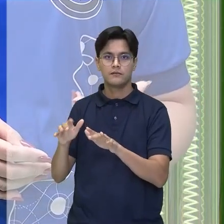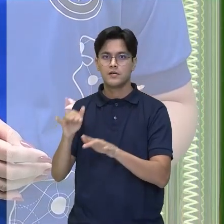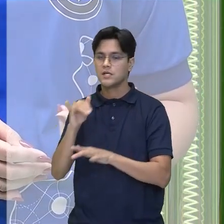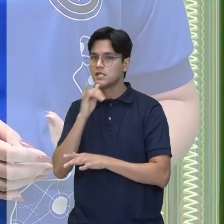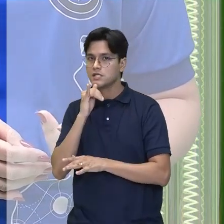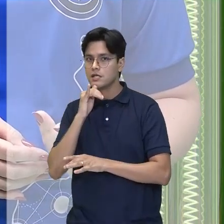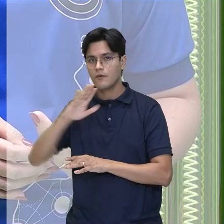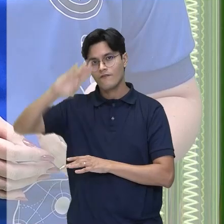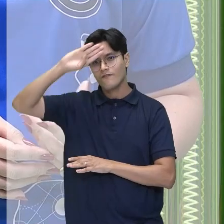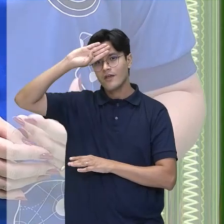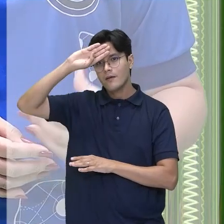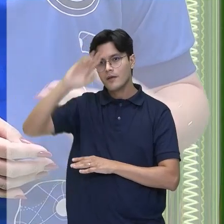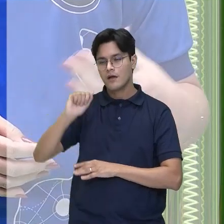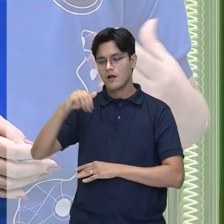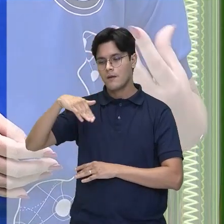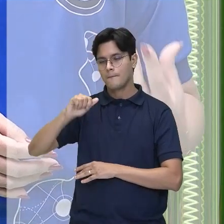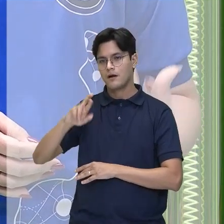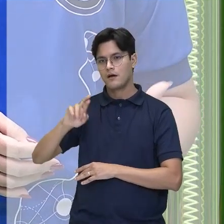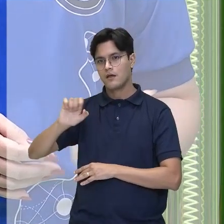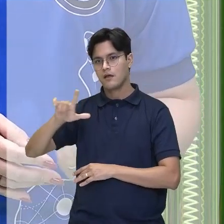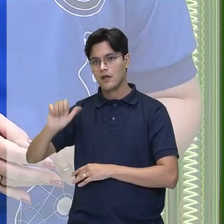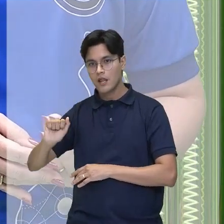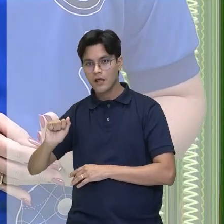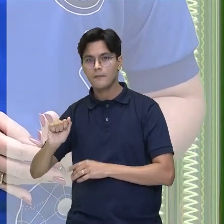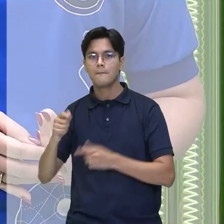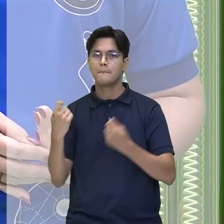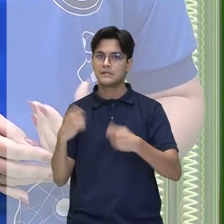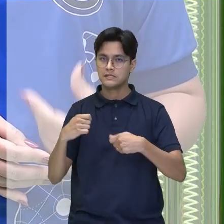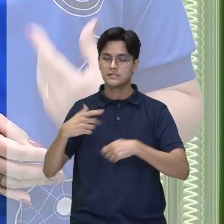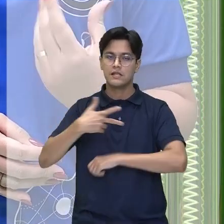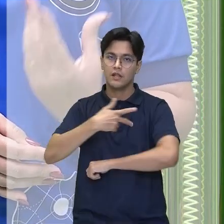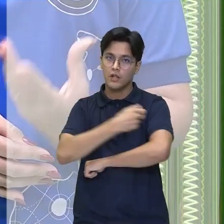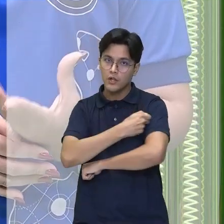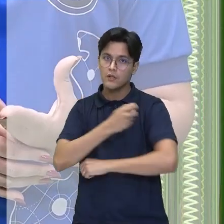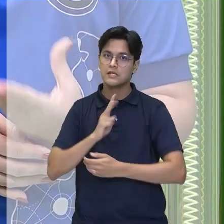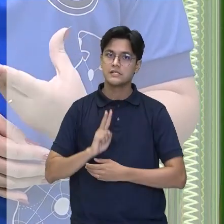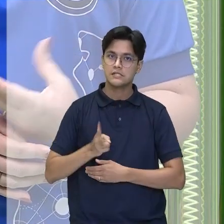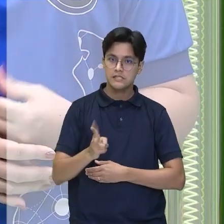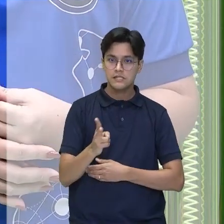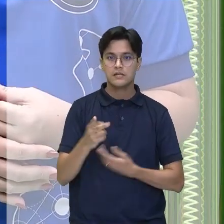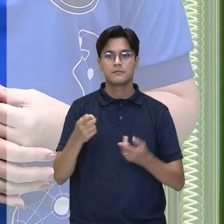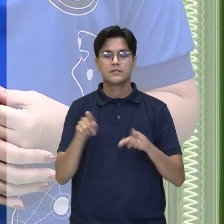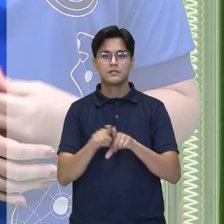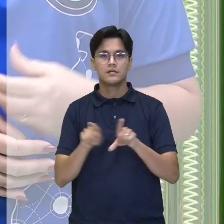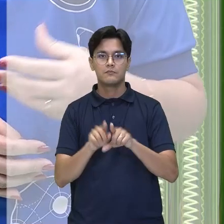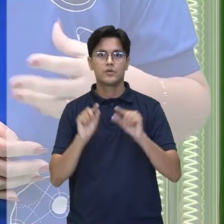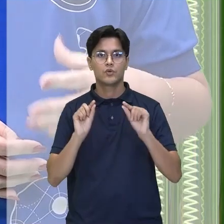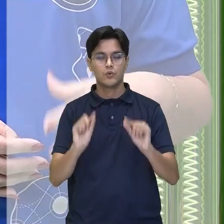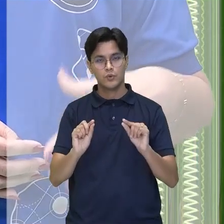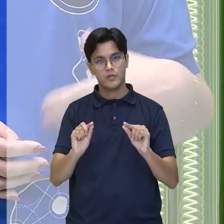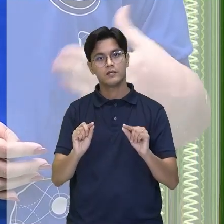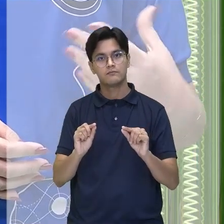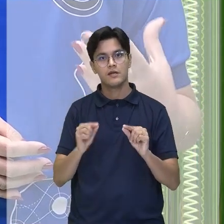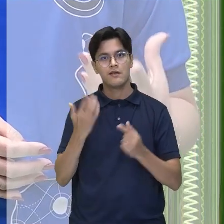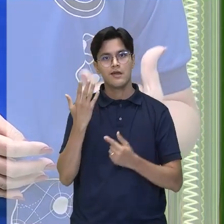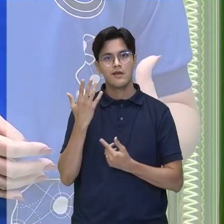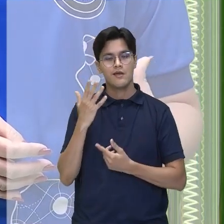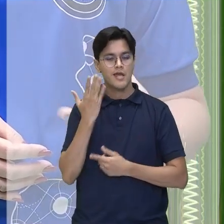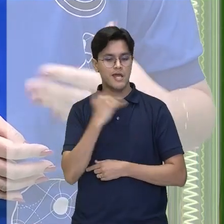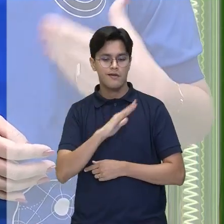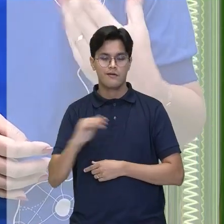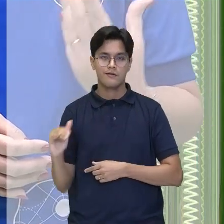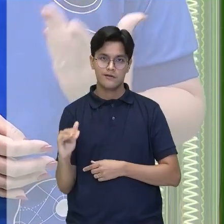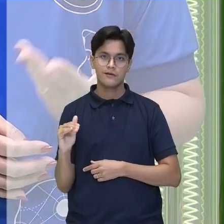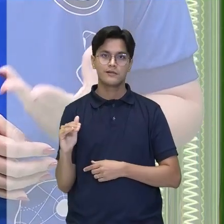nosso calendário de vacinação. As crianças a partir dos 9 meses já têm, né, a sua primeira dose, mas a cada 10